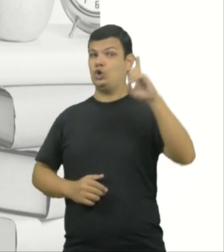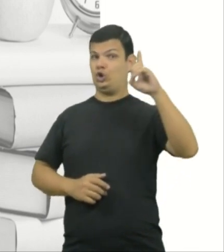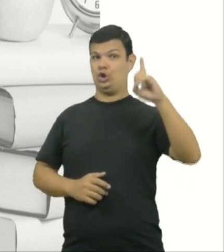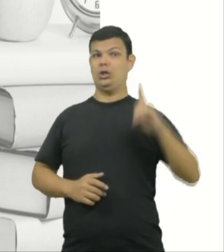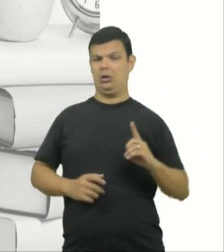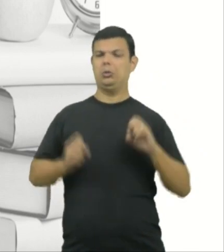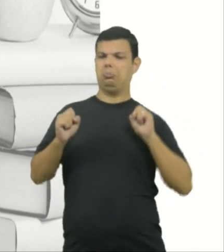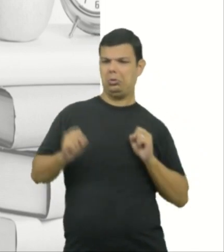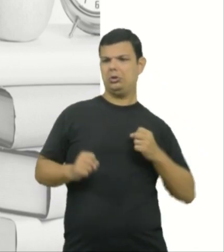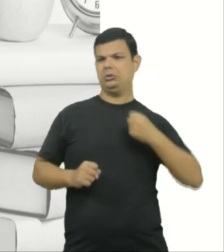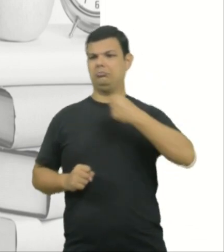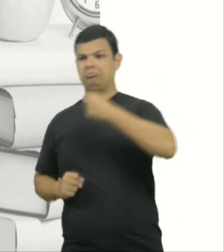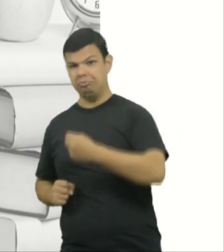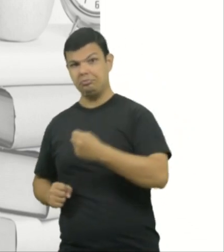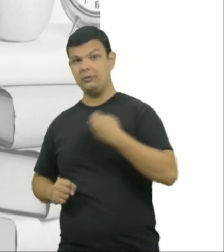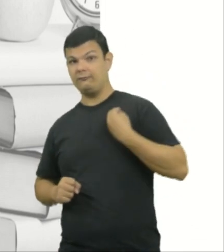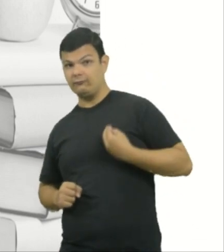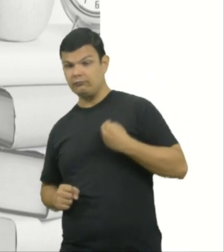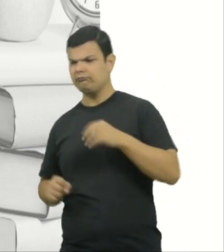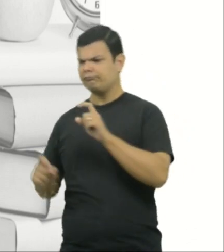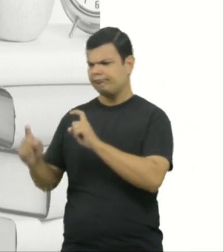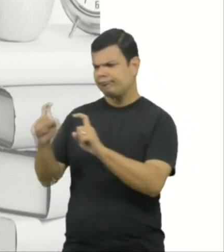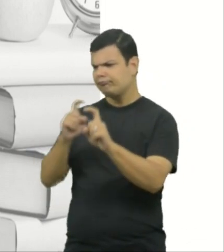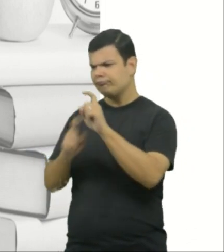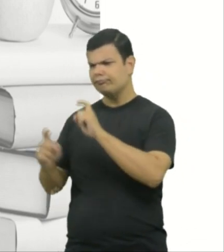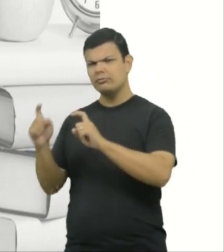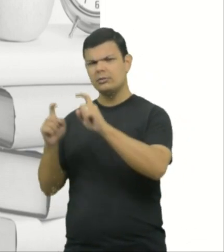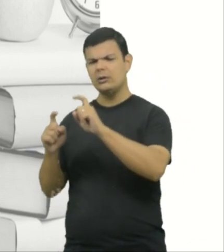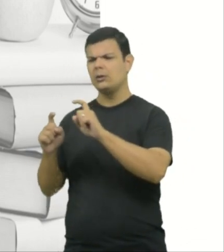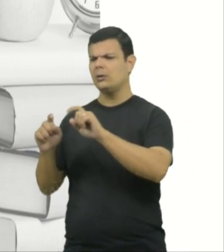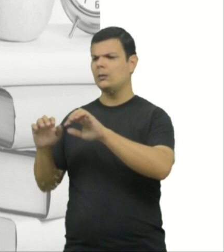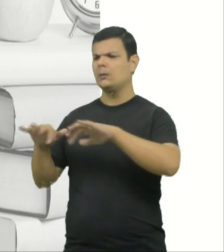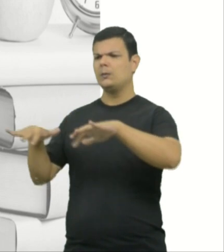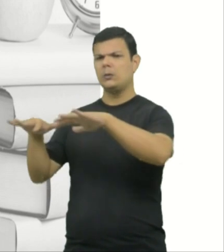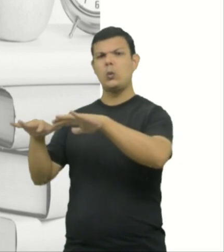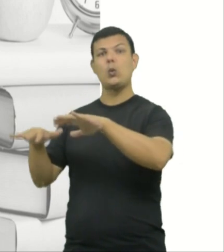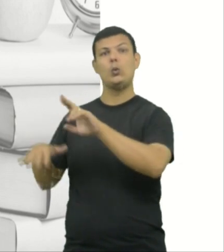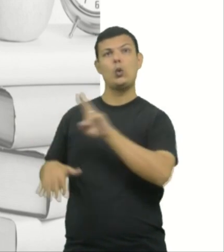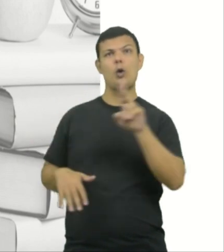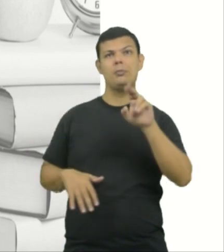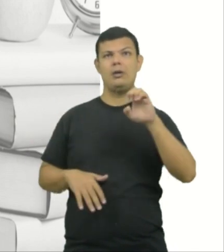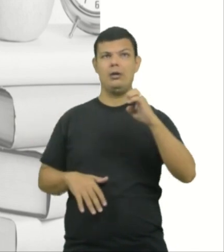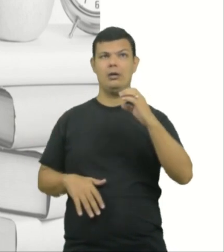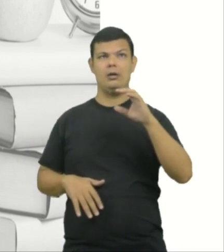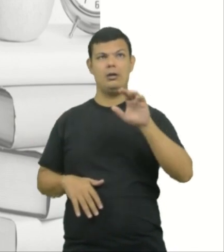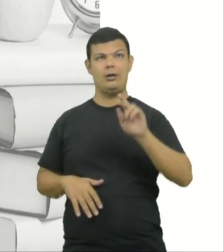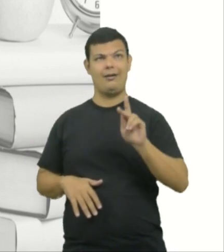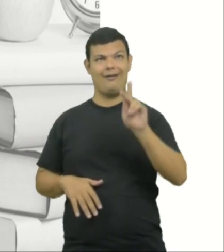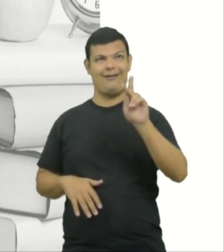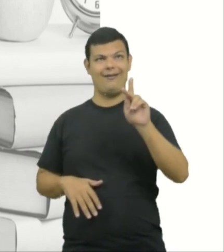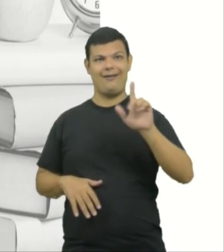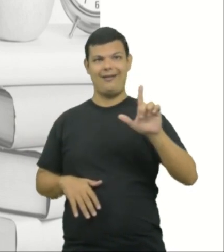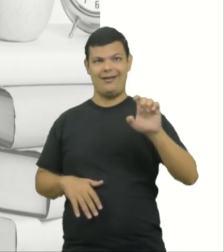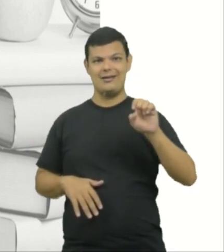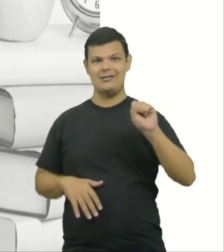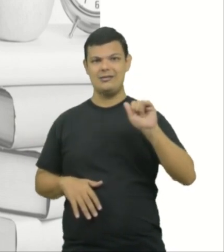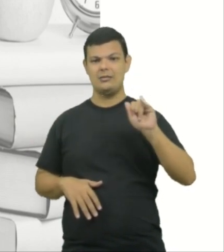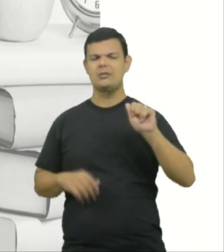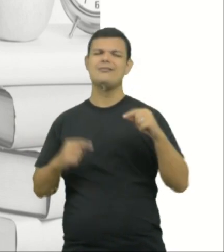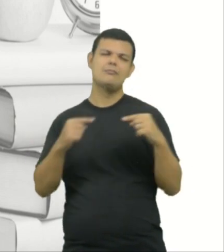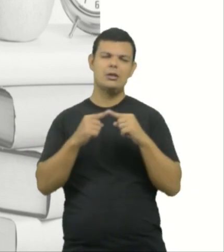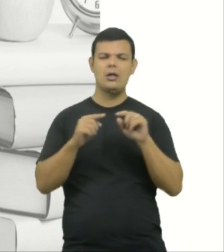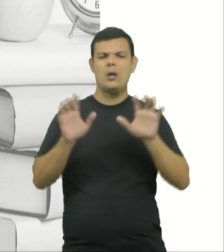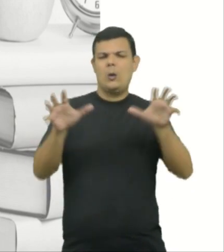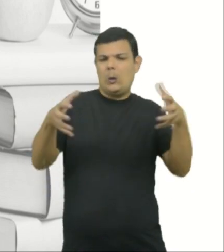de participar dessas reuniões, essas reuniões chamavam-se eclésia, ou seja, era uma assembleia,